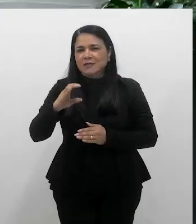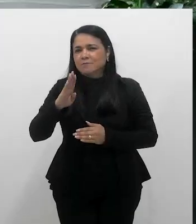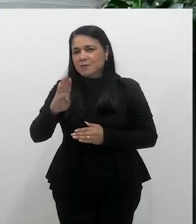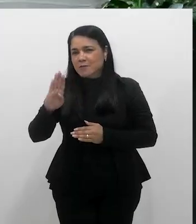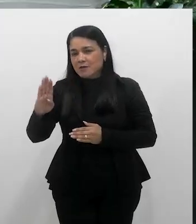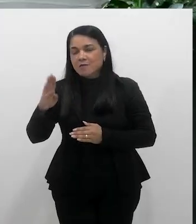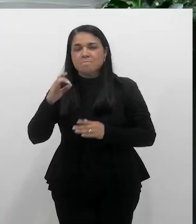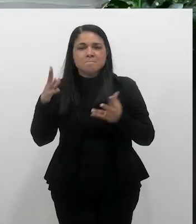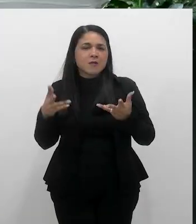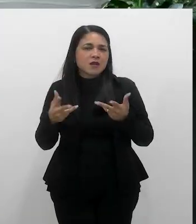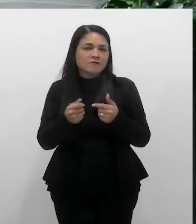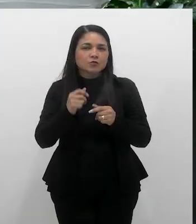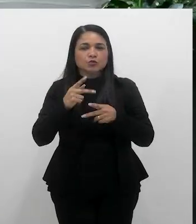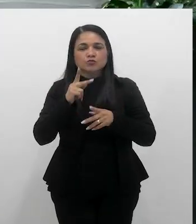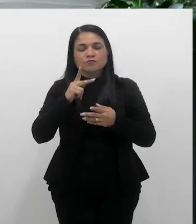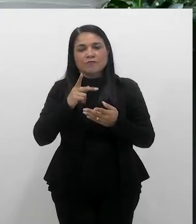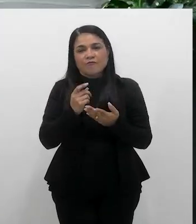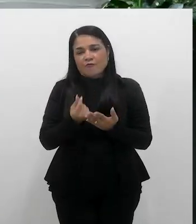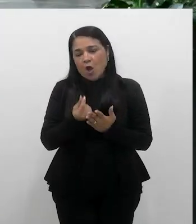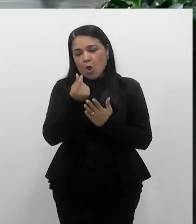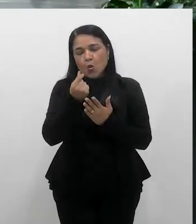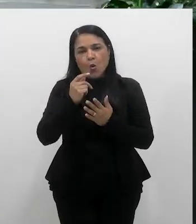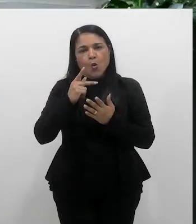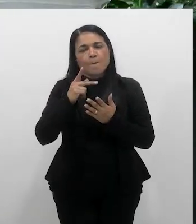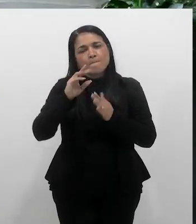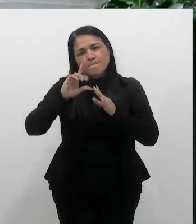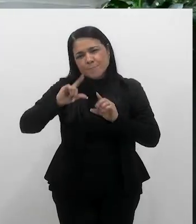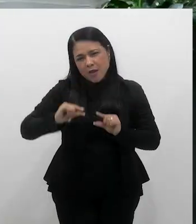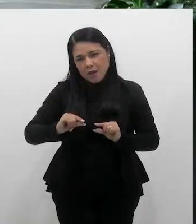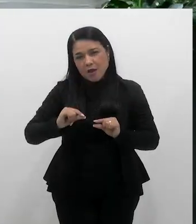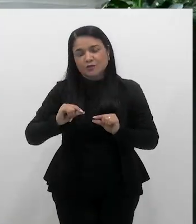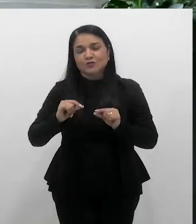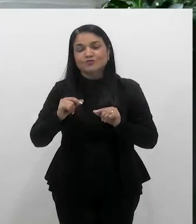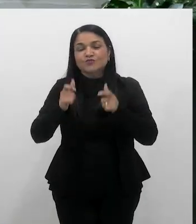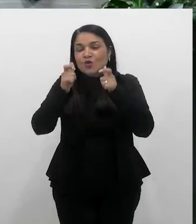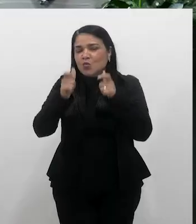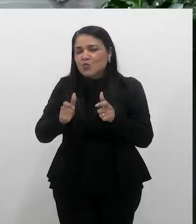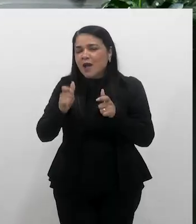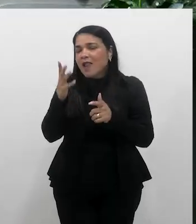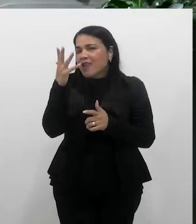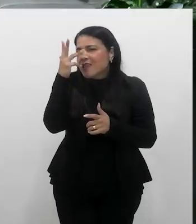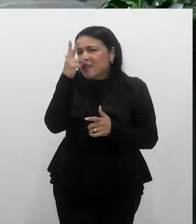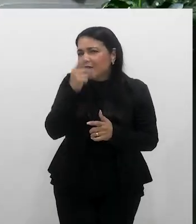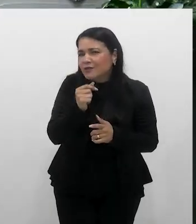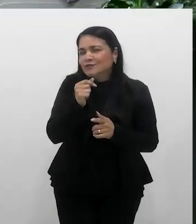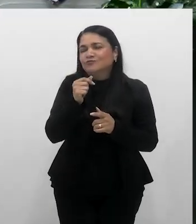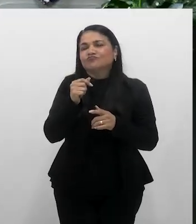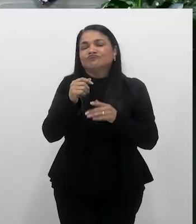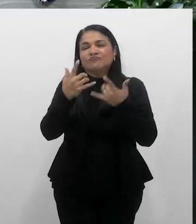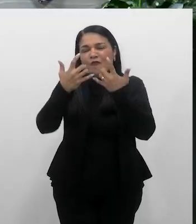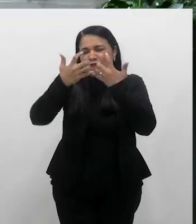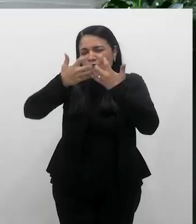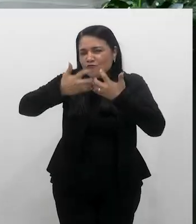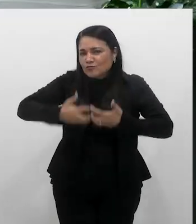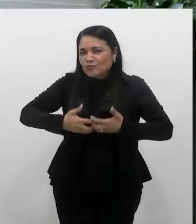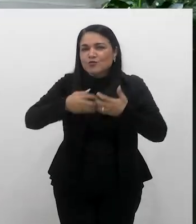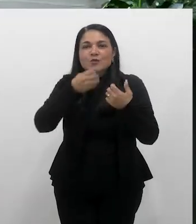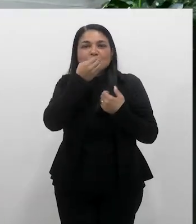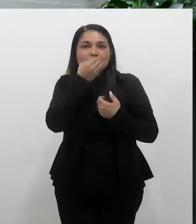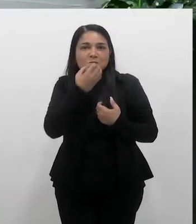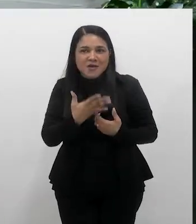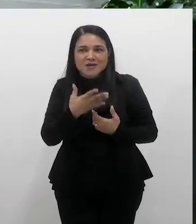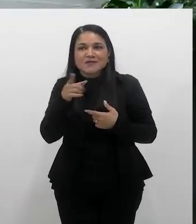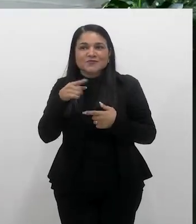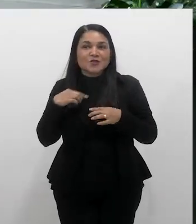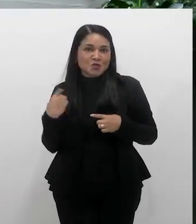essa coisa maravilhosa que são preços populares e além de ser um lugar lindo que funciona, né? Por favor. Que funciona